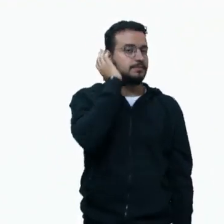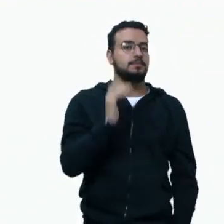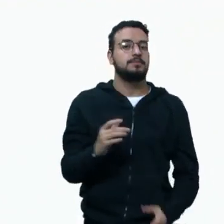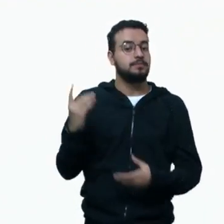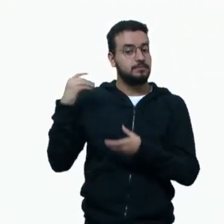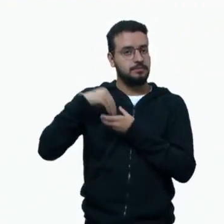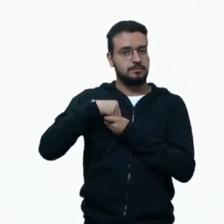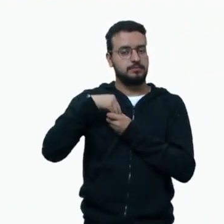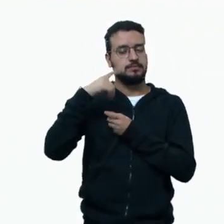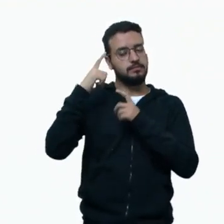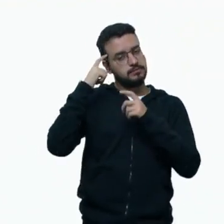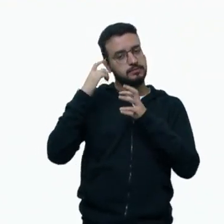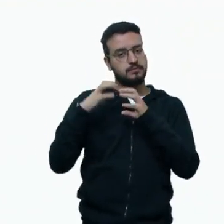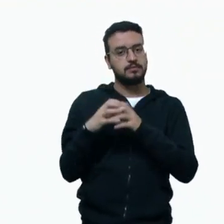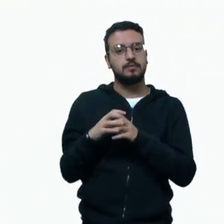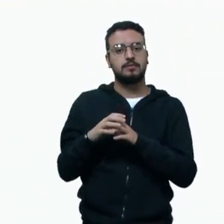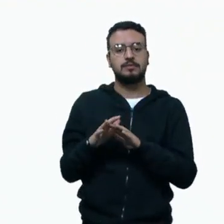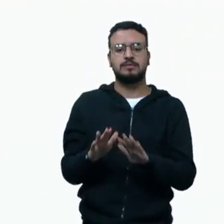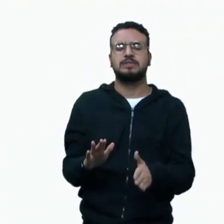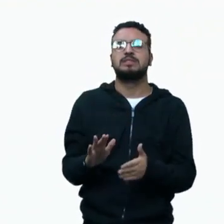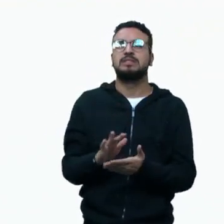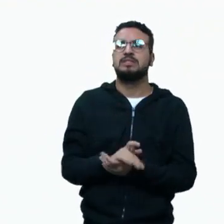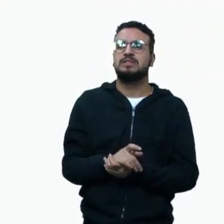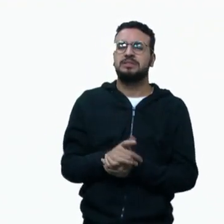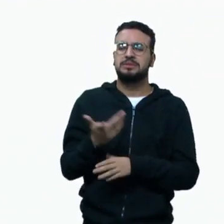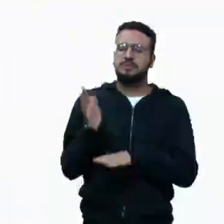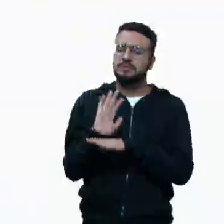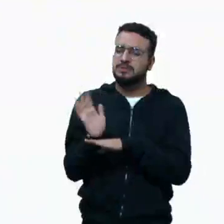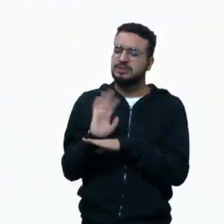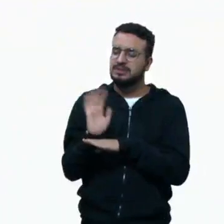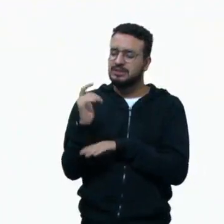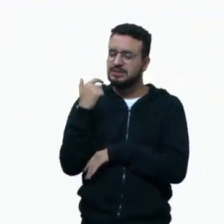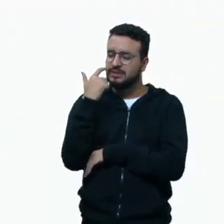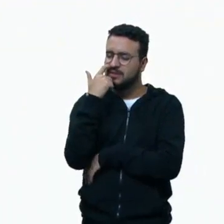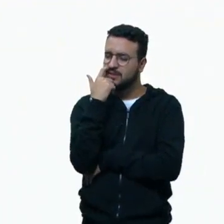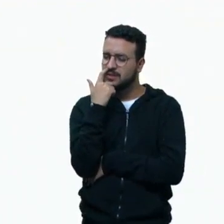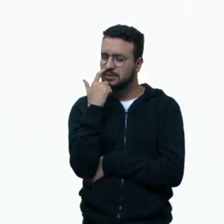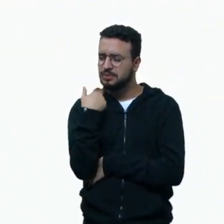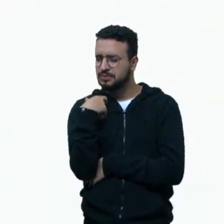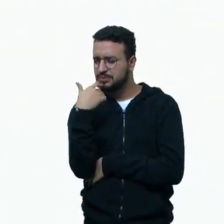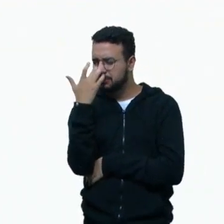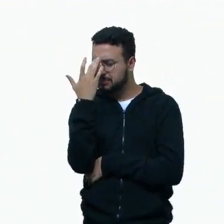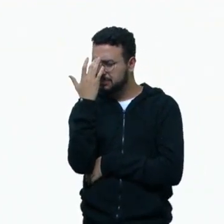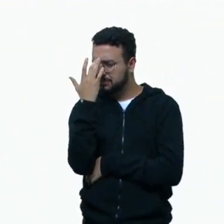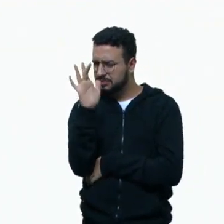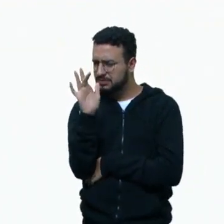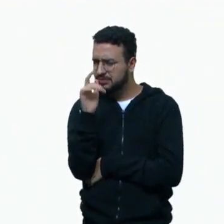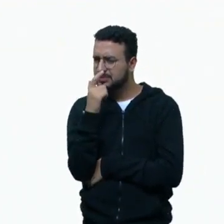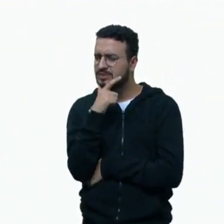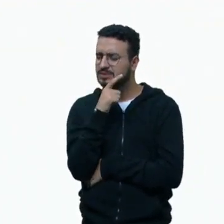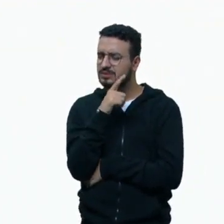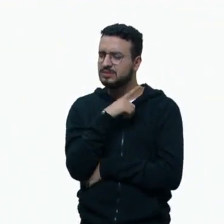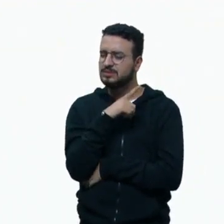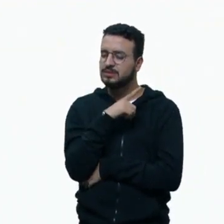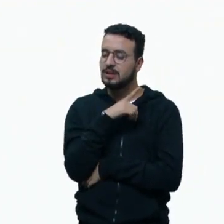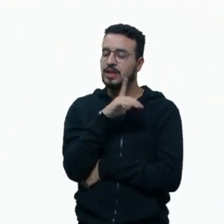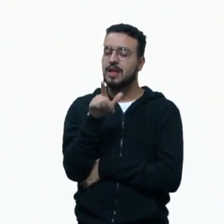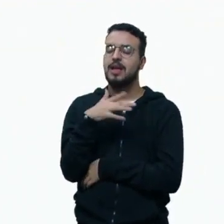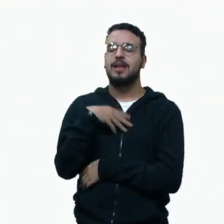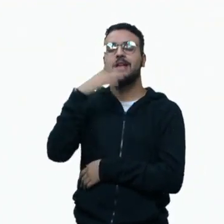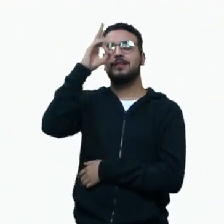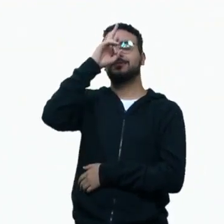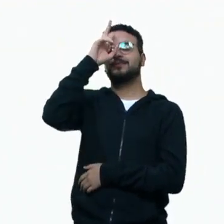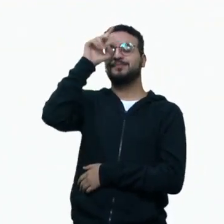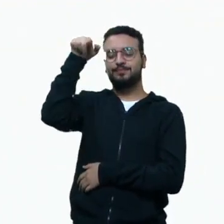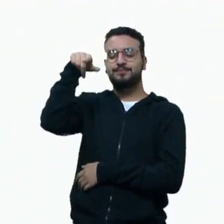Ah, coloquei num filme, mas não tenho certeza se eu já vi esse filme. Até que tem algum momento que acontece uma cena e você vai lembrar